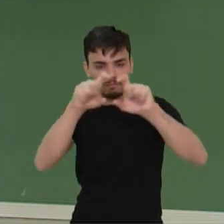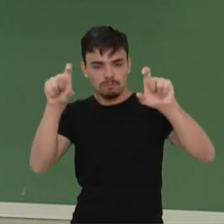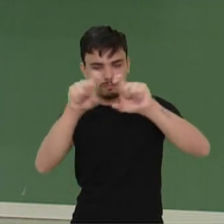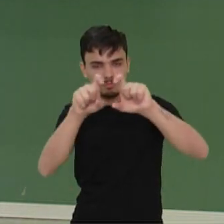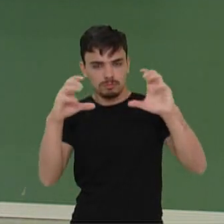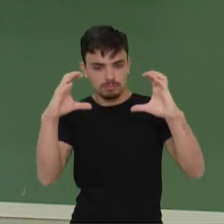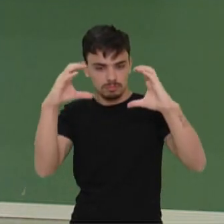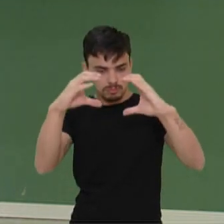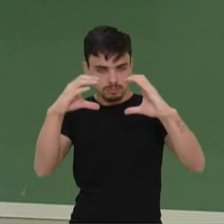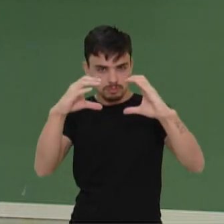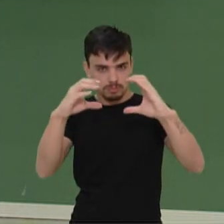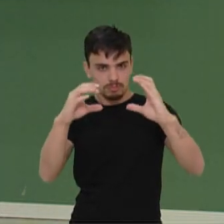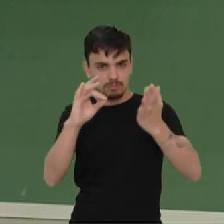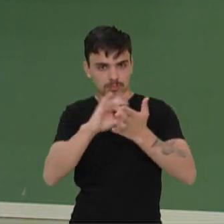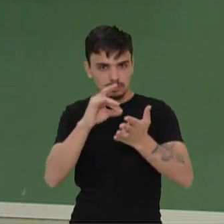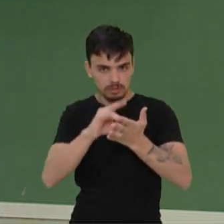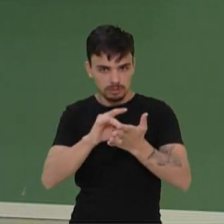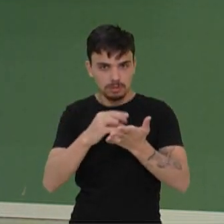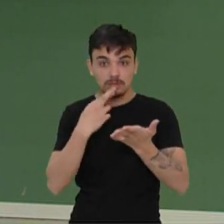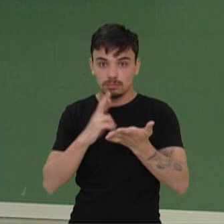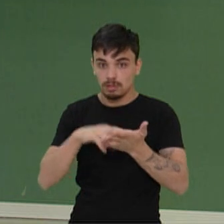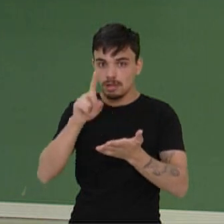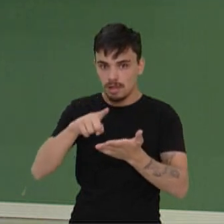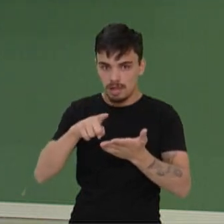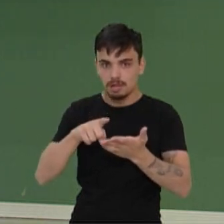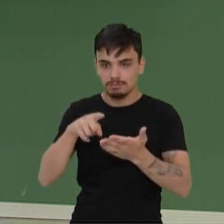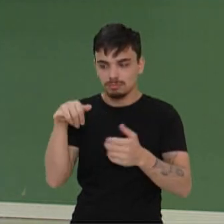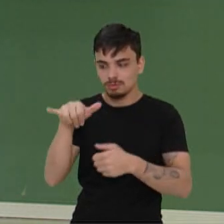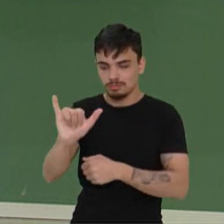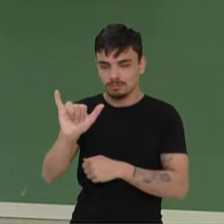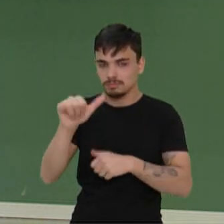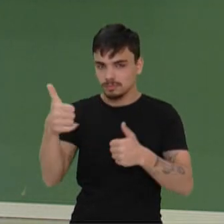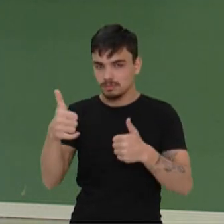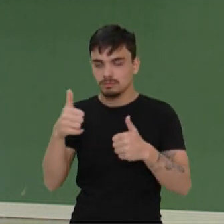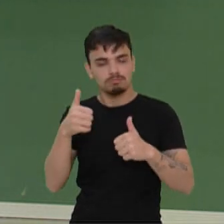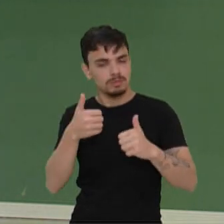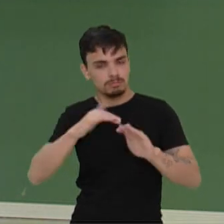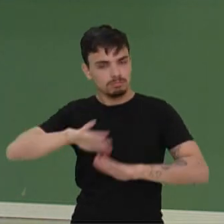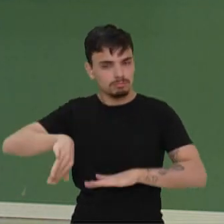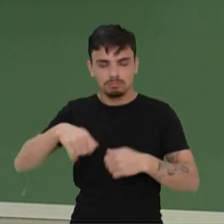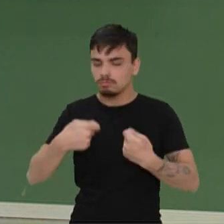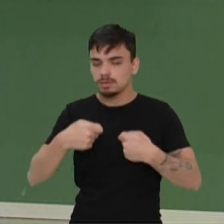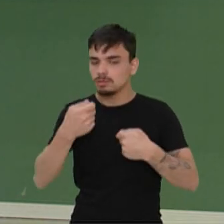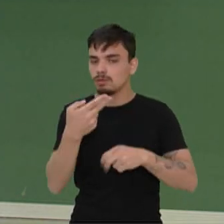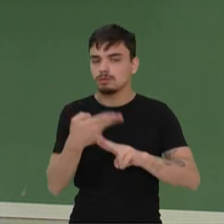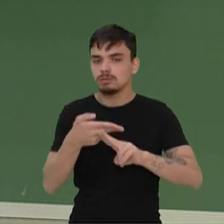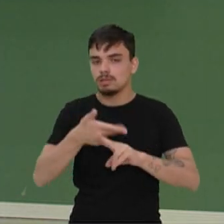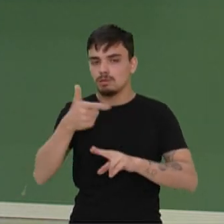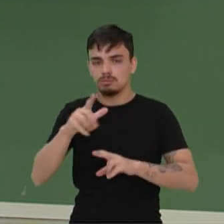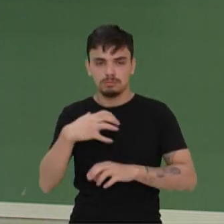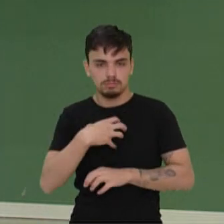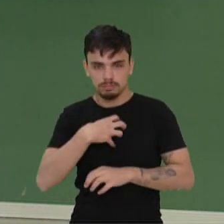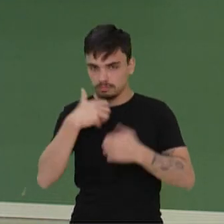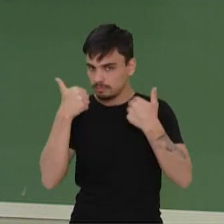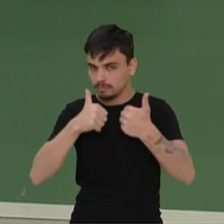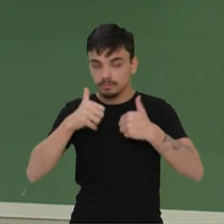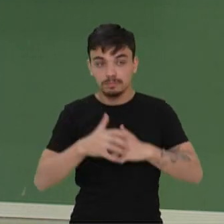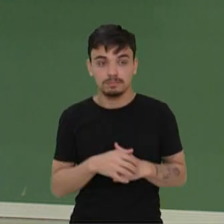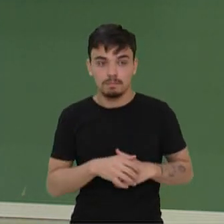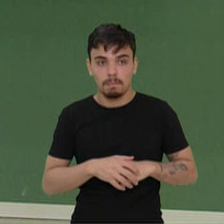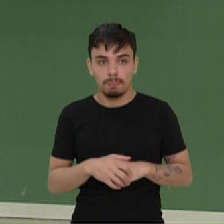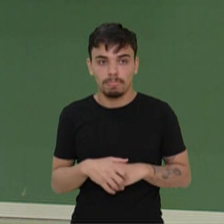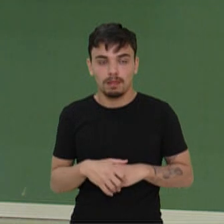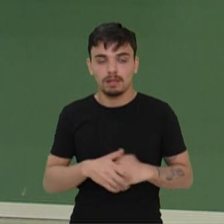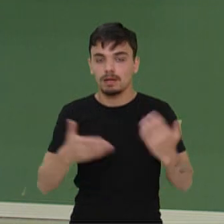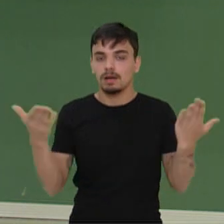resultado vai ser o y do vértice, ok? E aí você se livra de usar a outra fórmula, beleza? Então vamos lá.